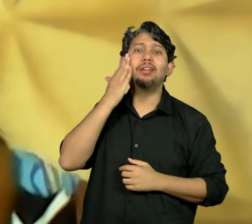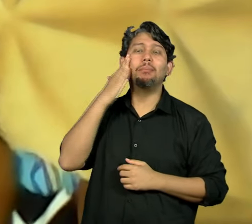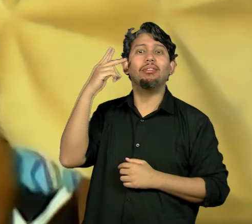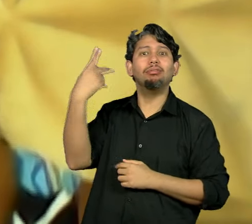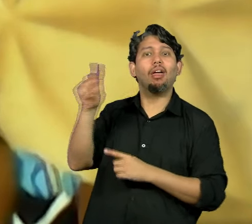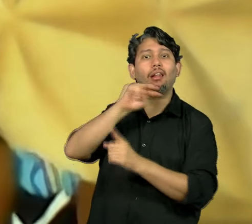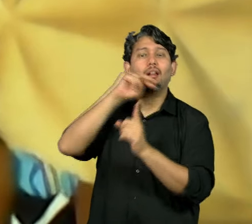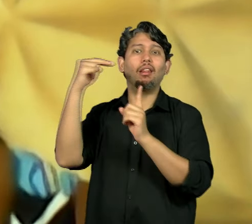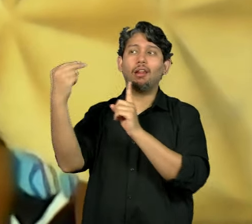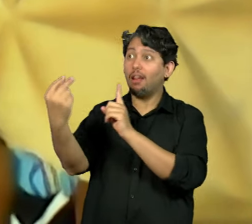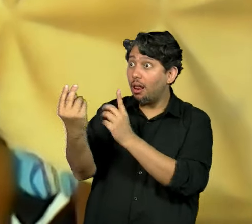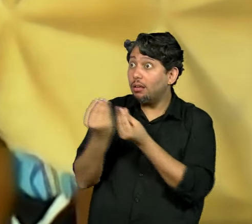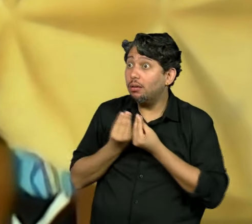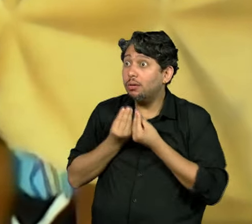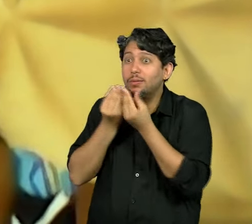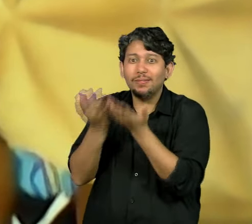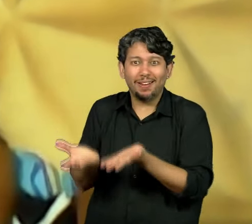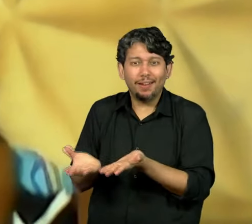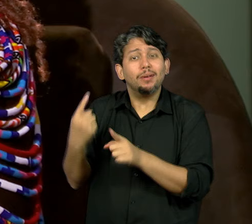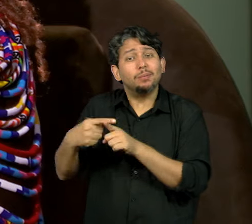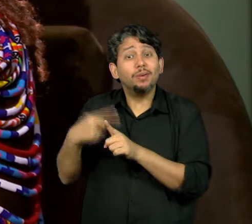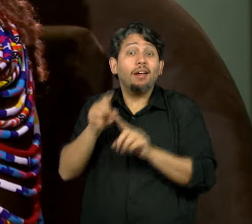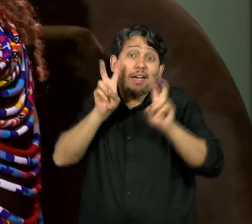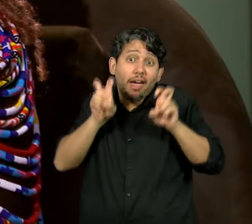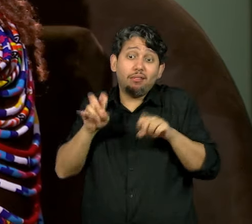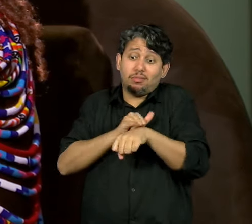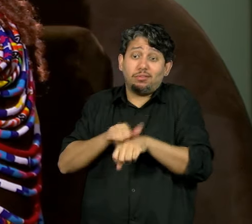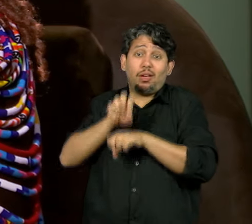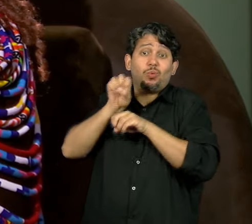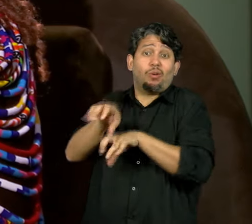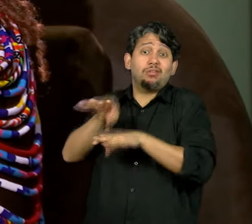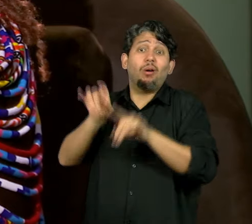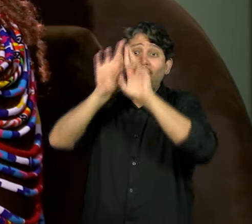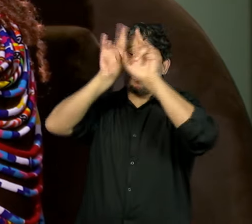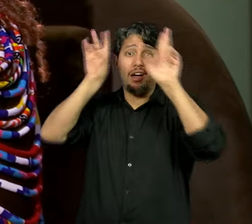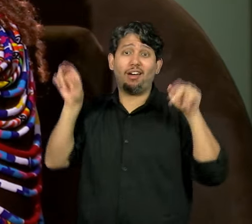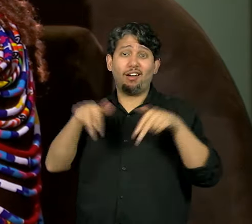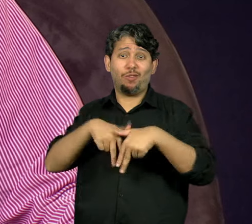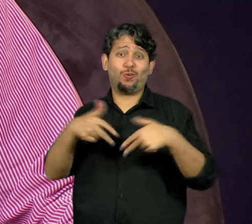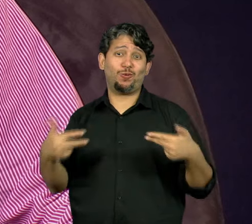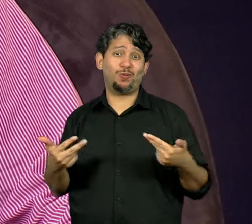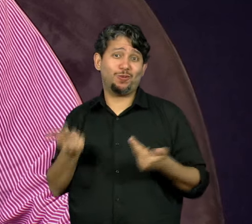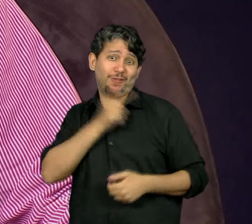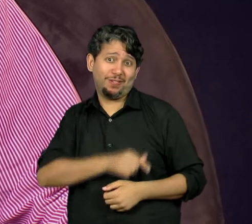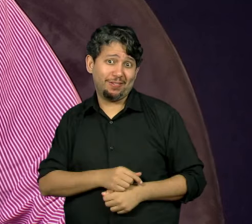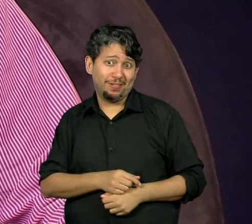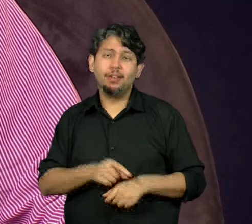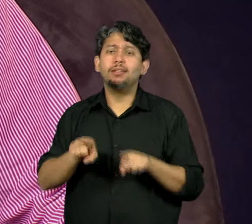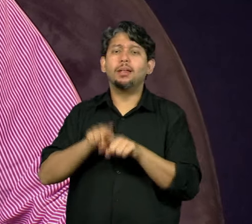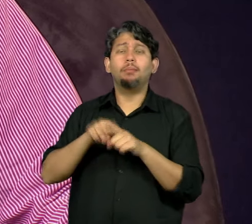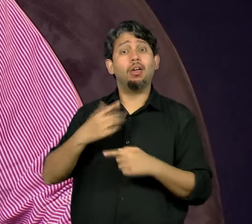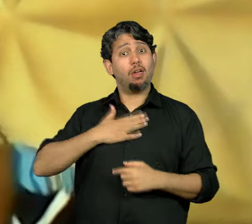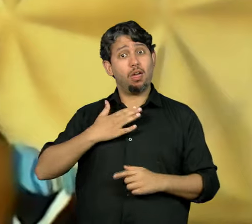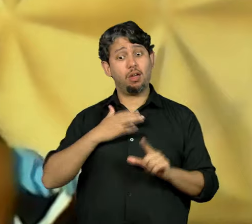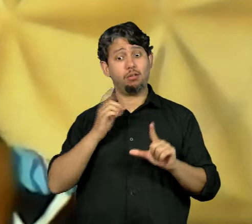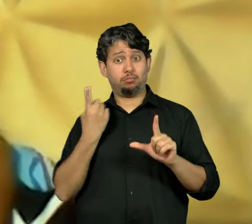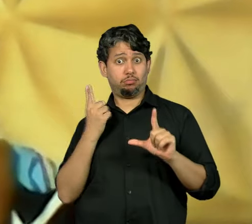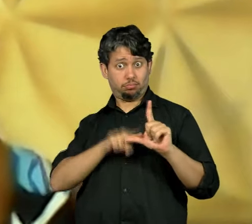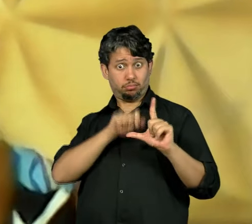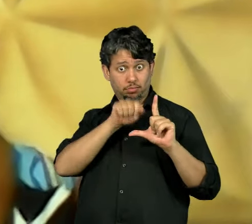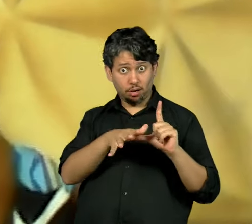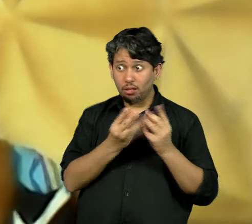racial e colocar em prática uma educação para as relações étnico-raciais, né, além de ofertar cursos lá na minha